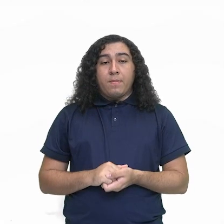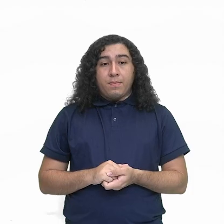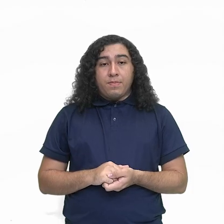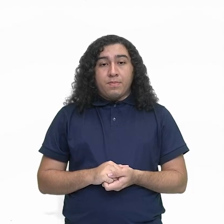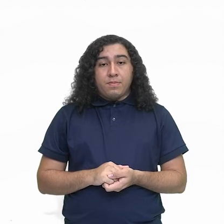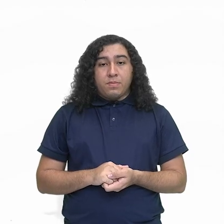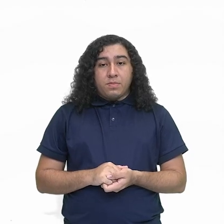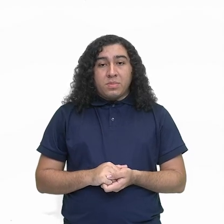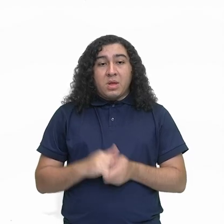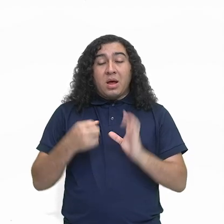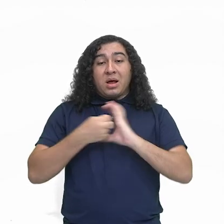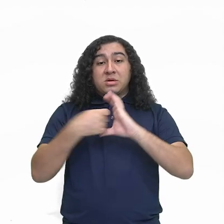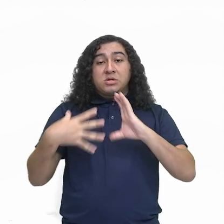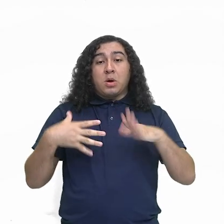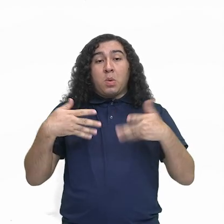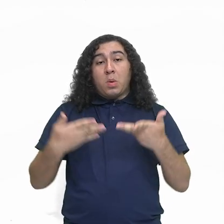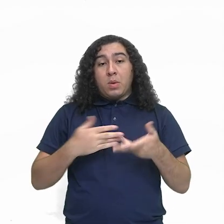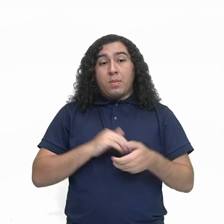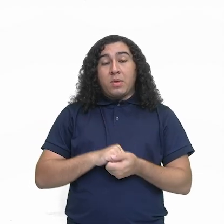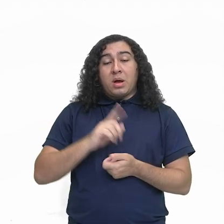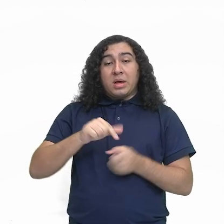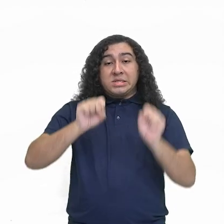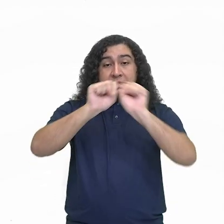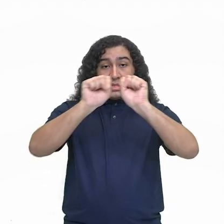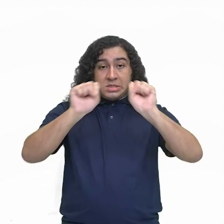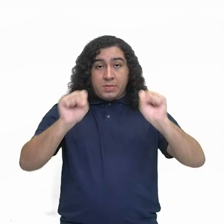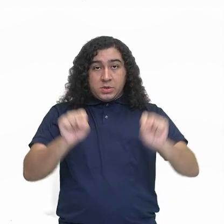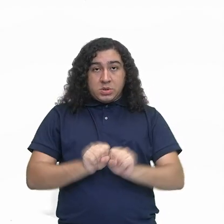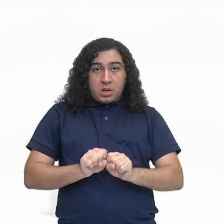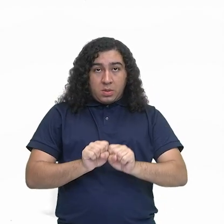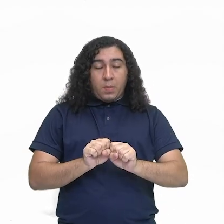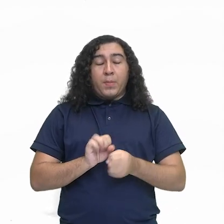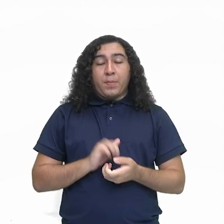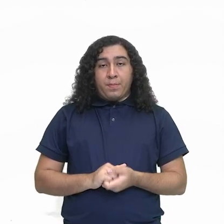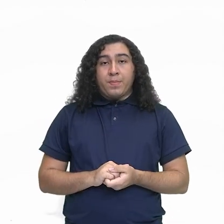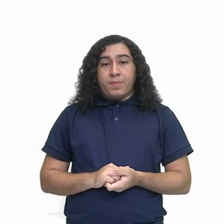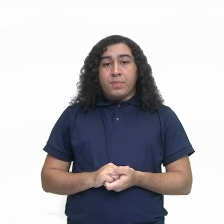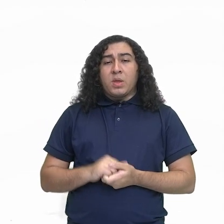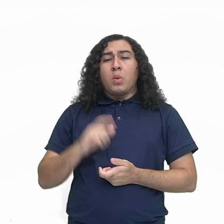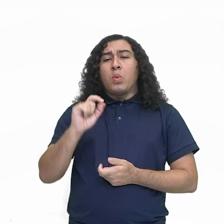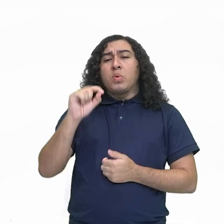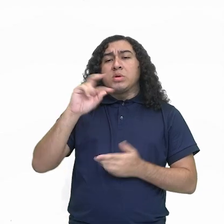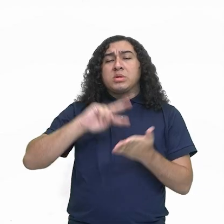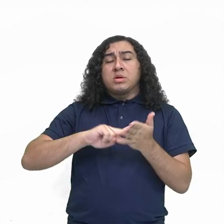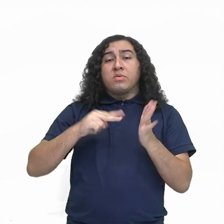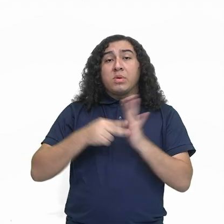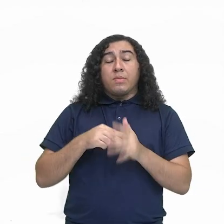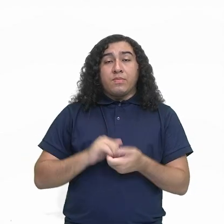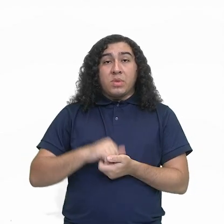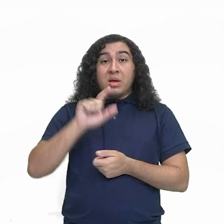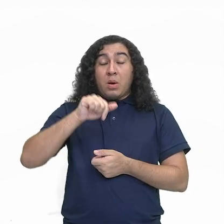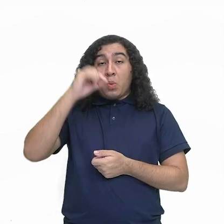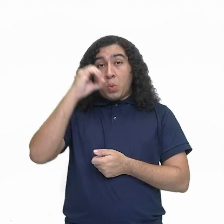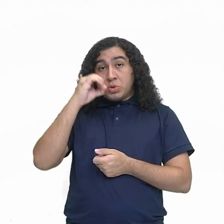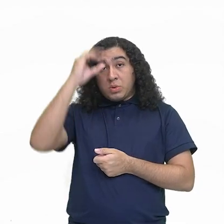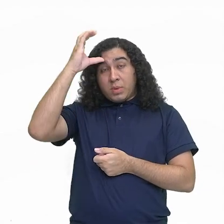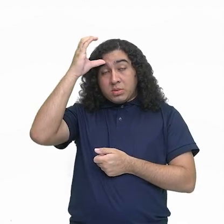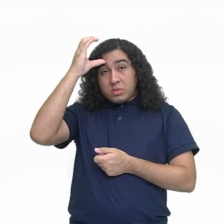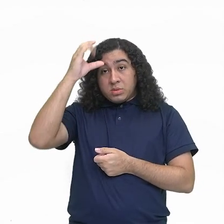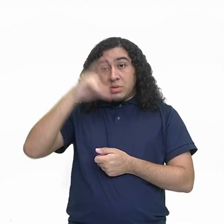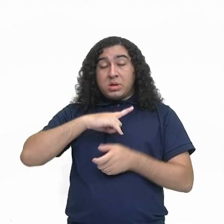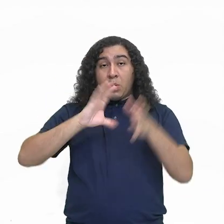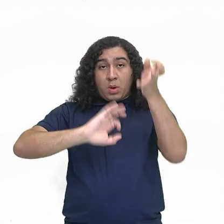das características é a sistematização, que significa que é um saber que é